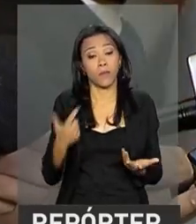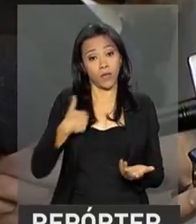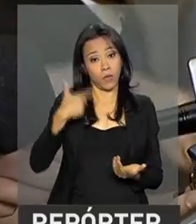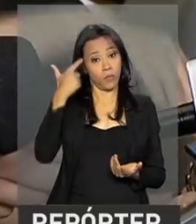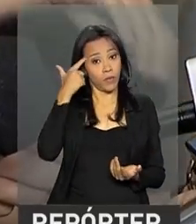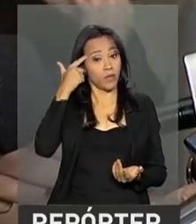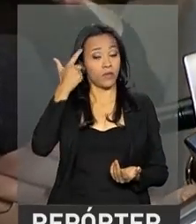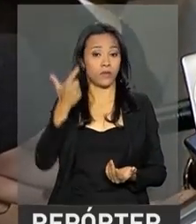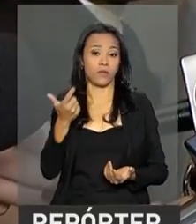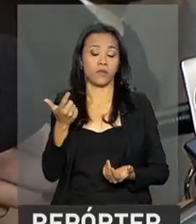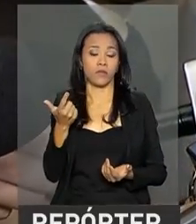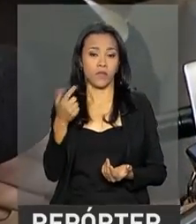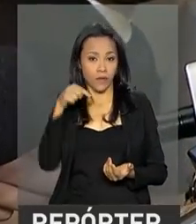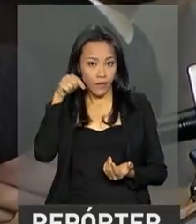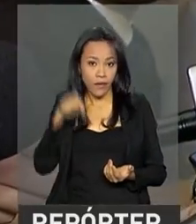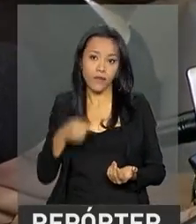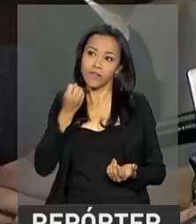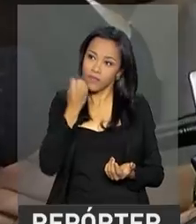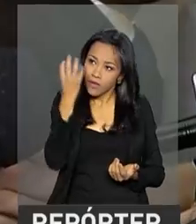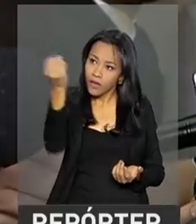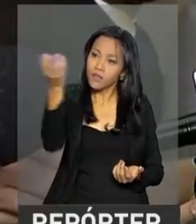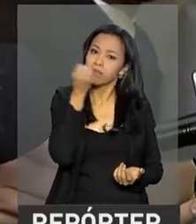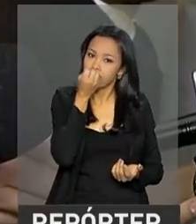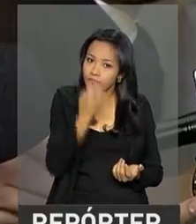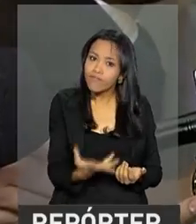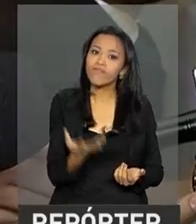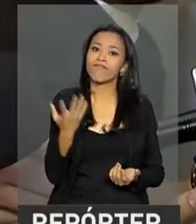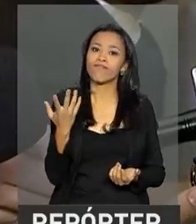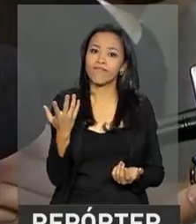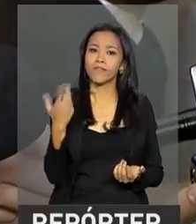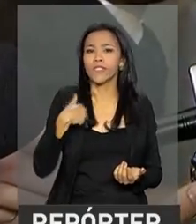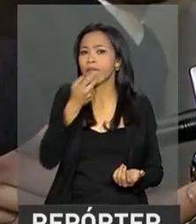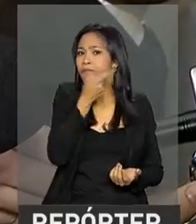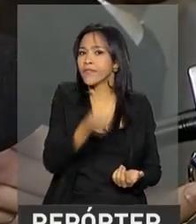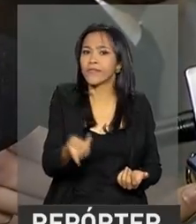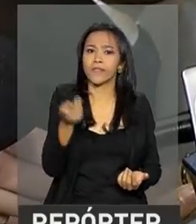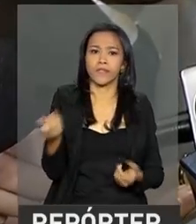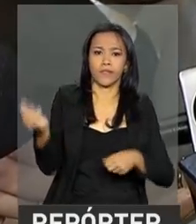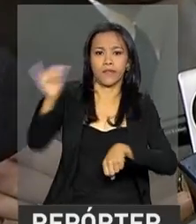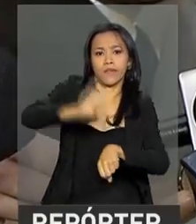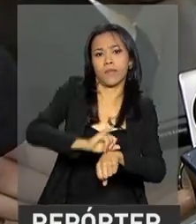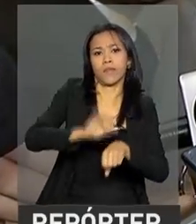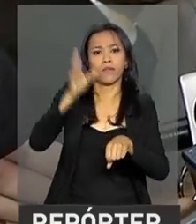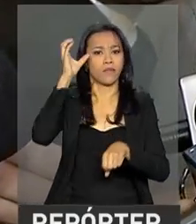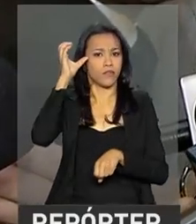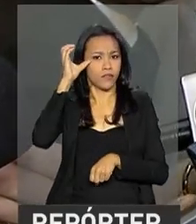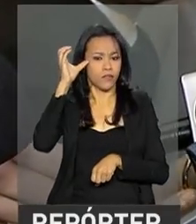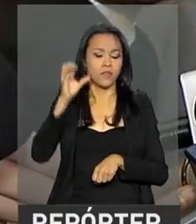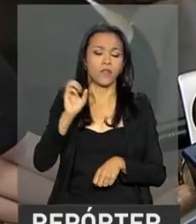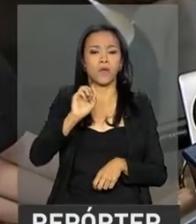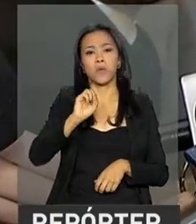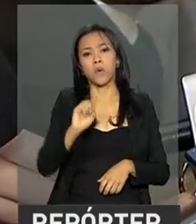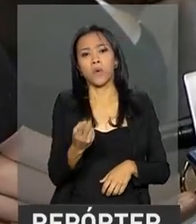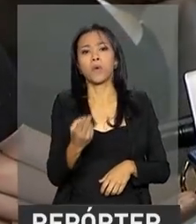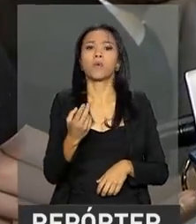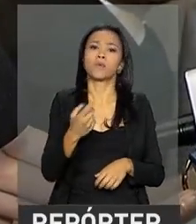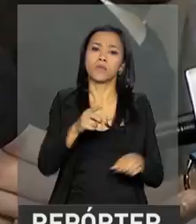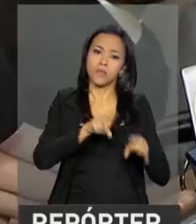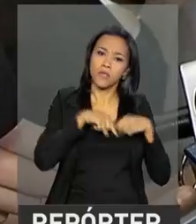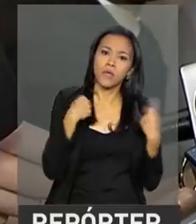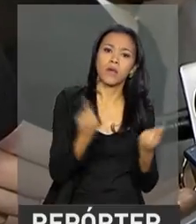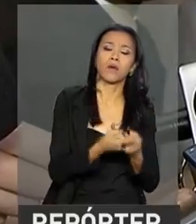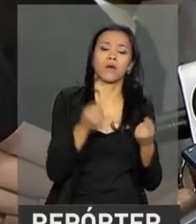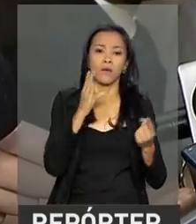que esta viagem foi bem sucedida, seja na visita de Estado a Pequim, seja na reunião do BRICS.